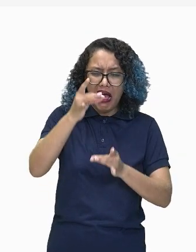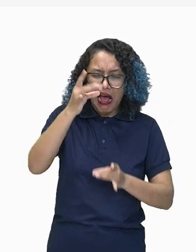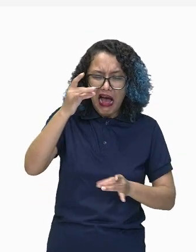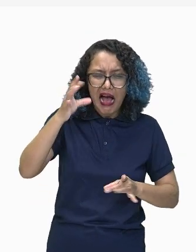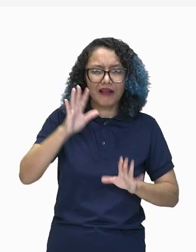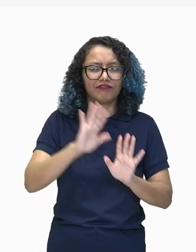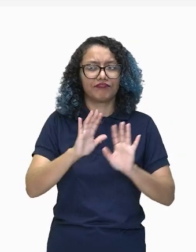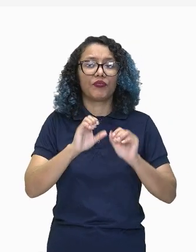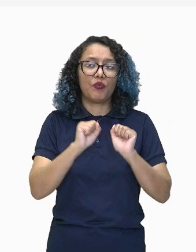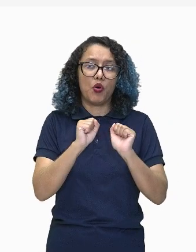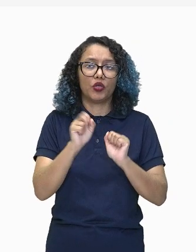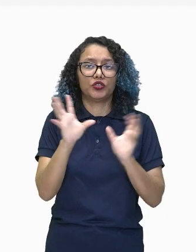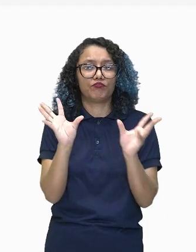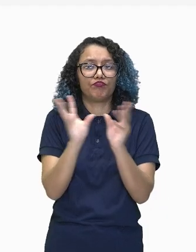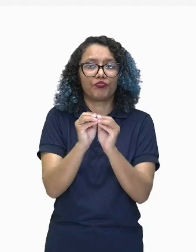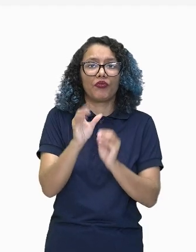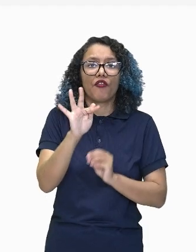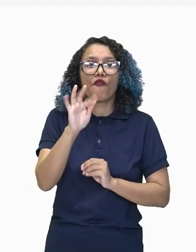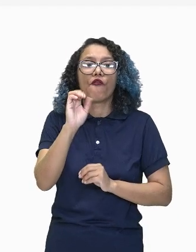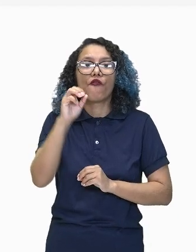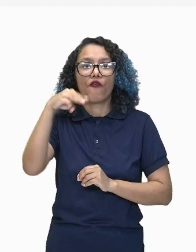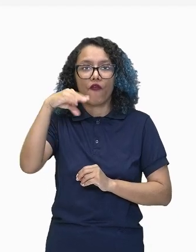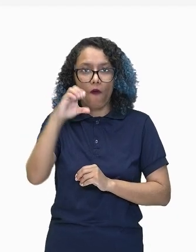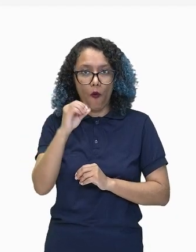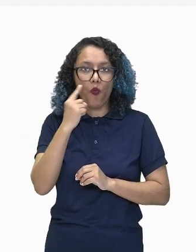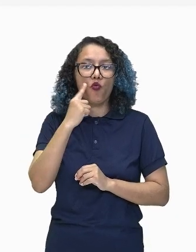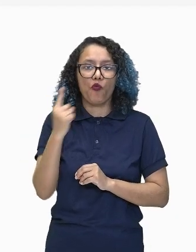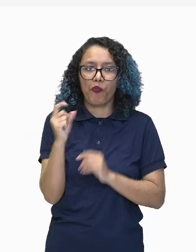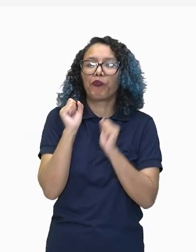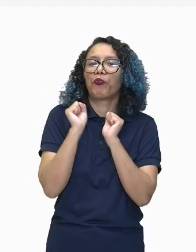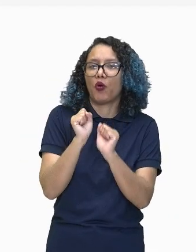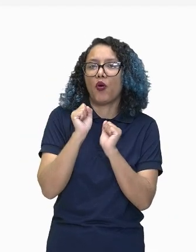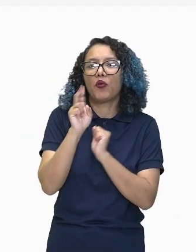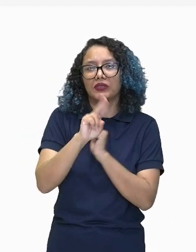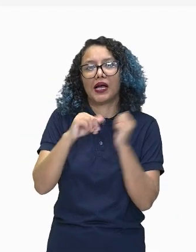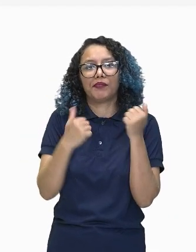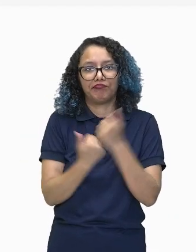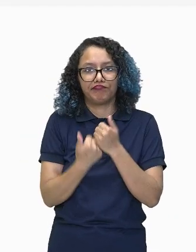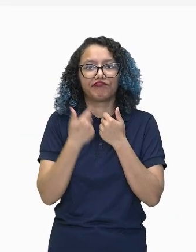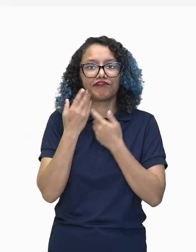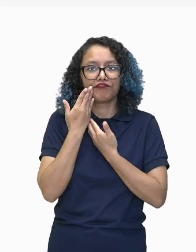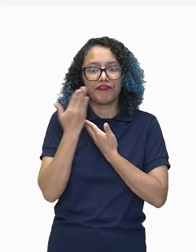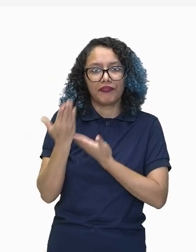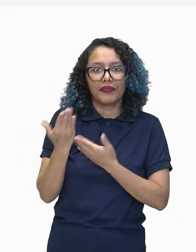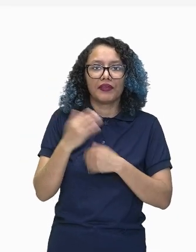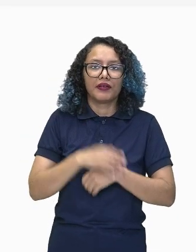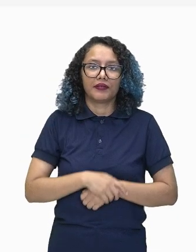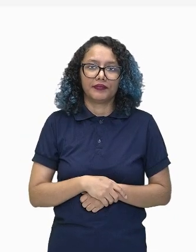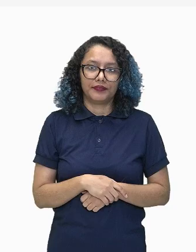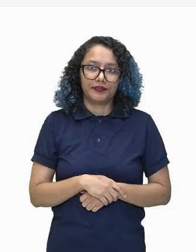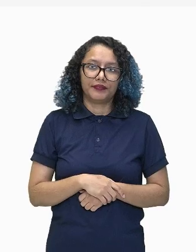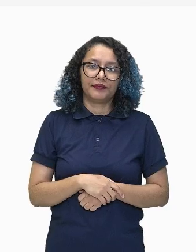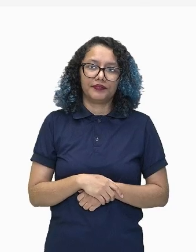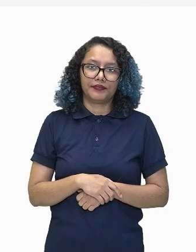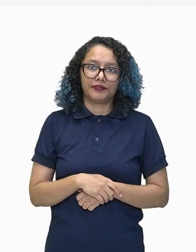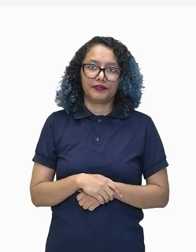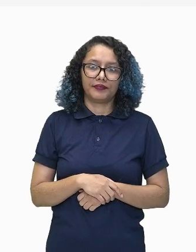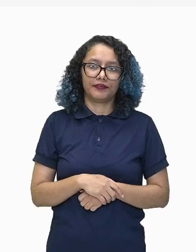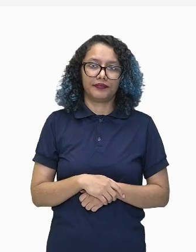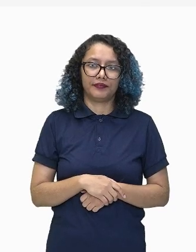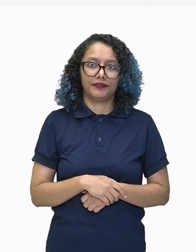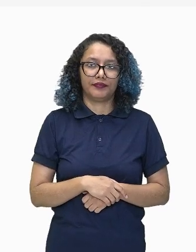né, eu vou utilizar aqui o acronismo FOMO. Então, I have FOMO when I see my friends at the